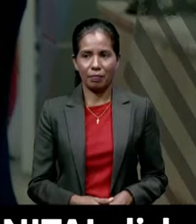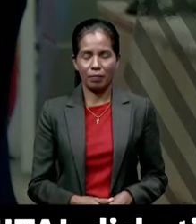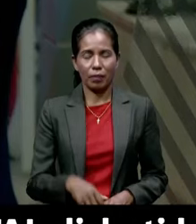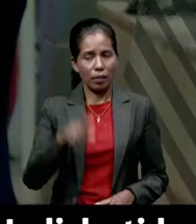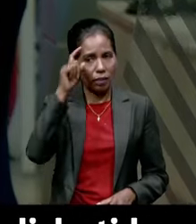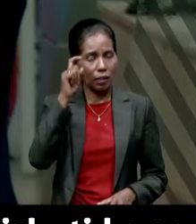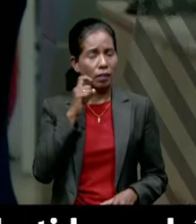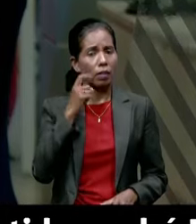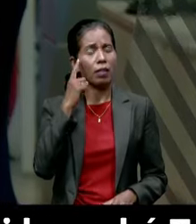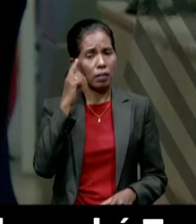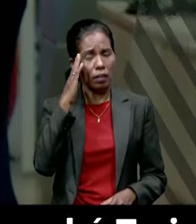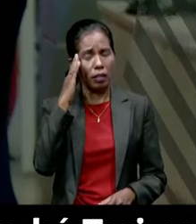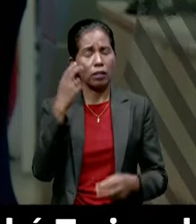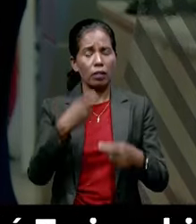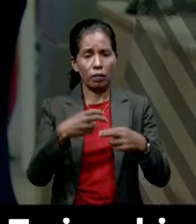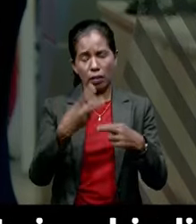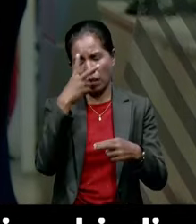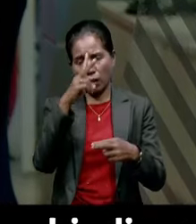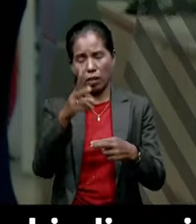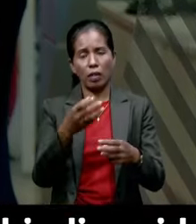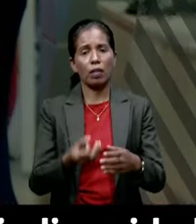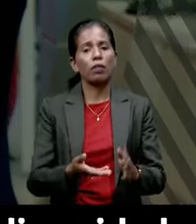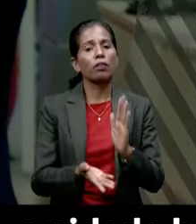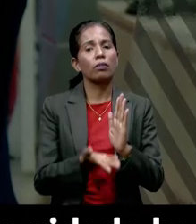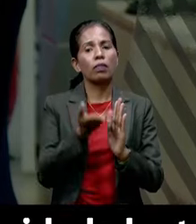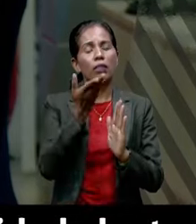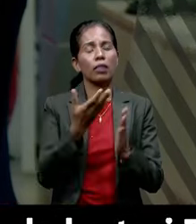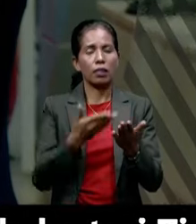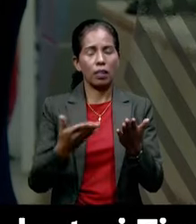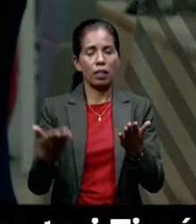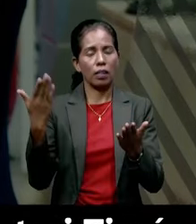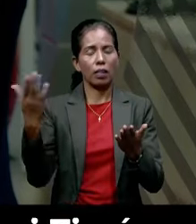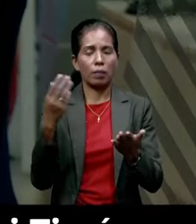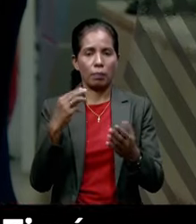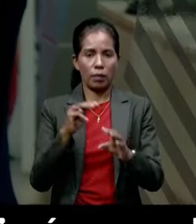Sanan reconhece difícil controlar o fôlego em sessão e o mercado relaram.